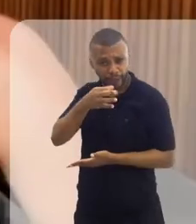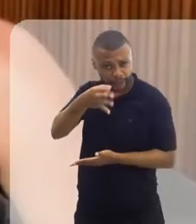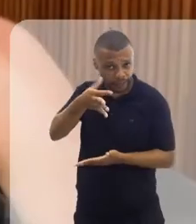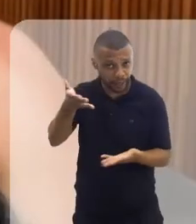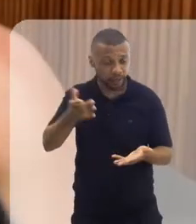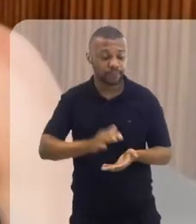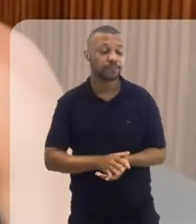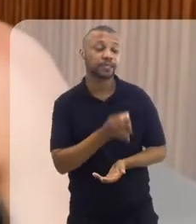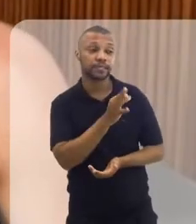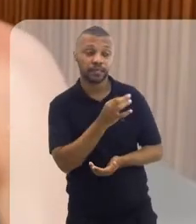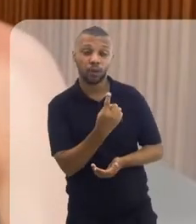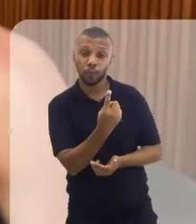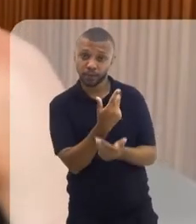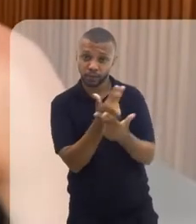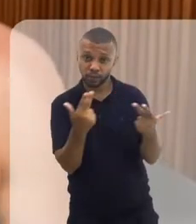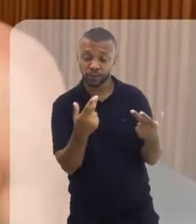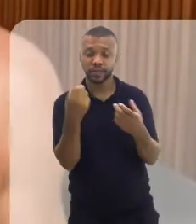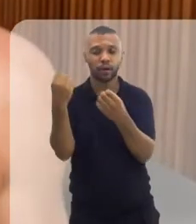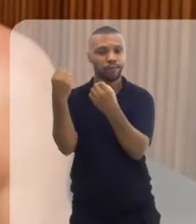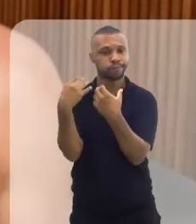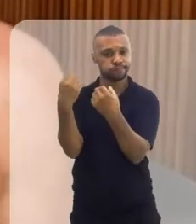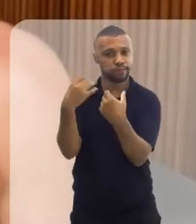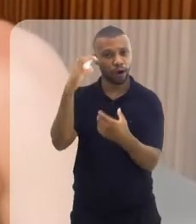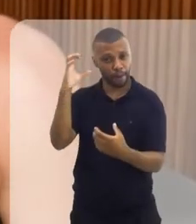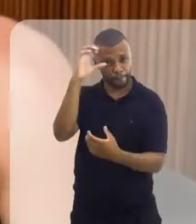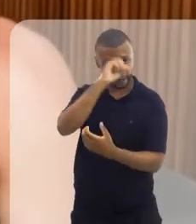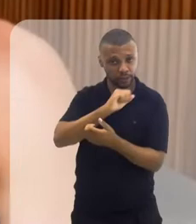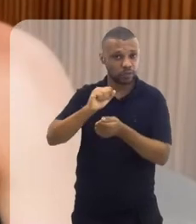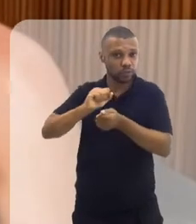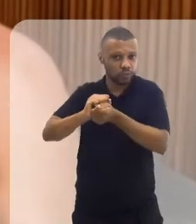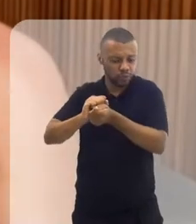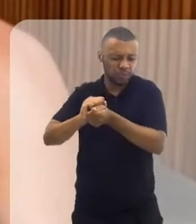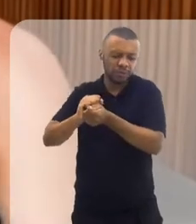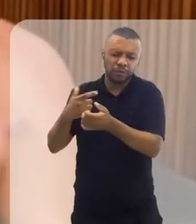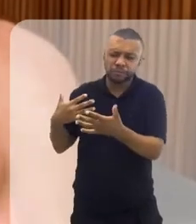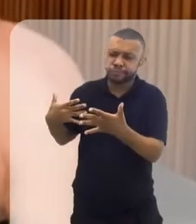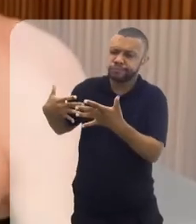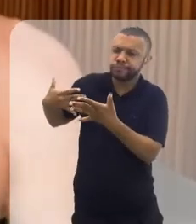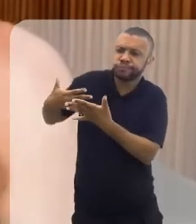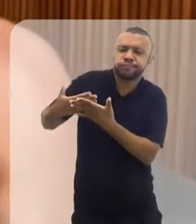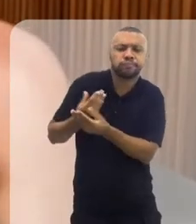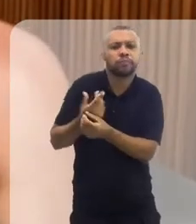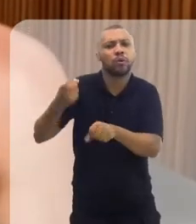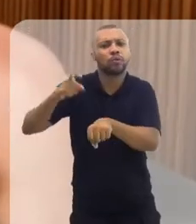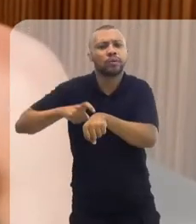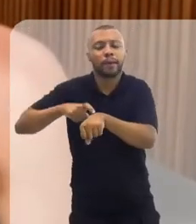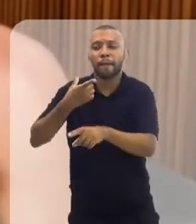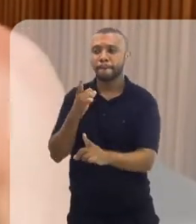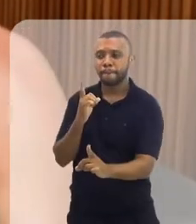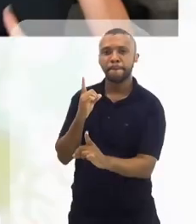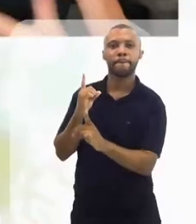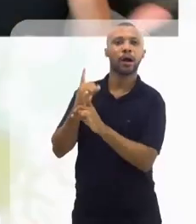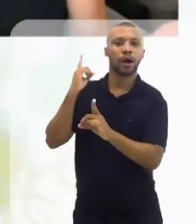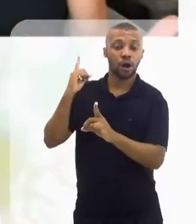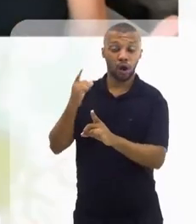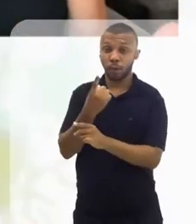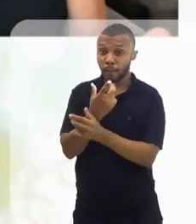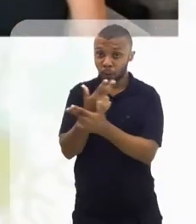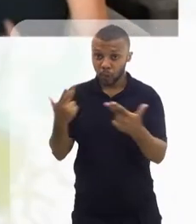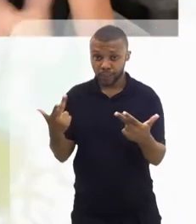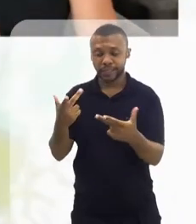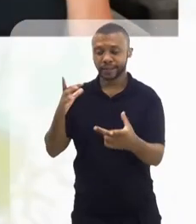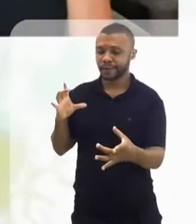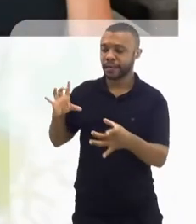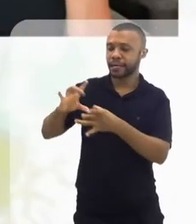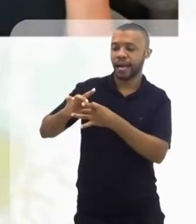dizendo. Eu acho que um dos ensinamentos que eu tive, que eu descobri depois de muito tempo, que para mim isso era